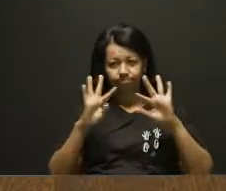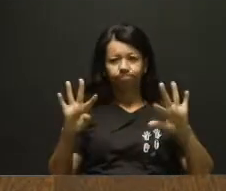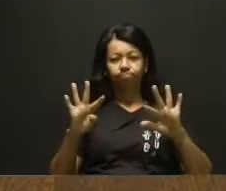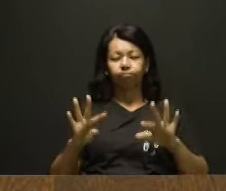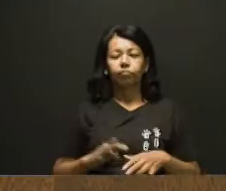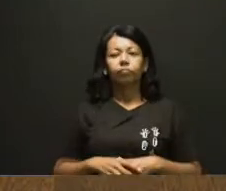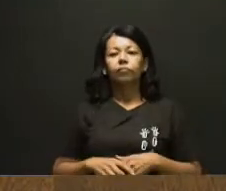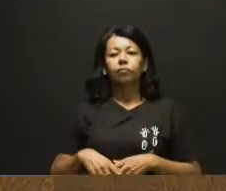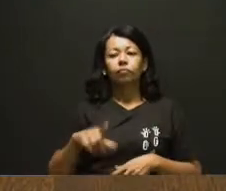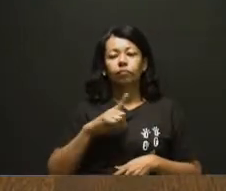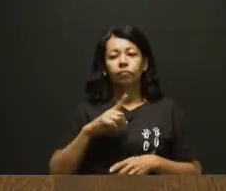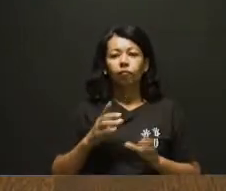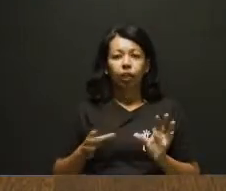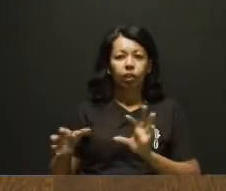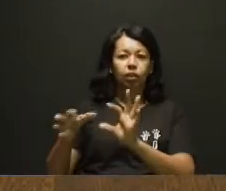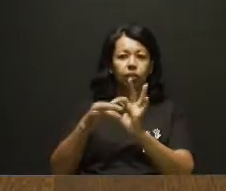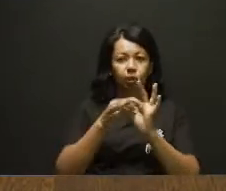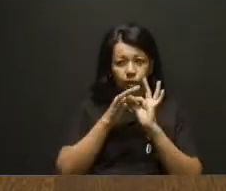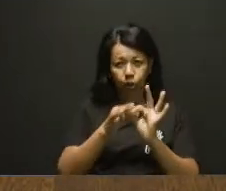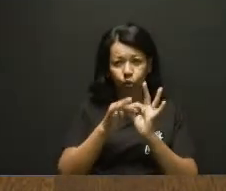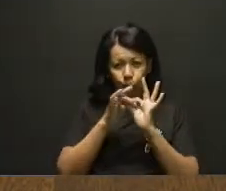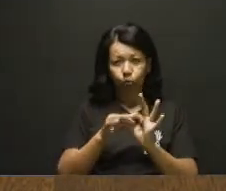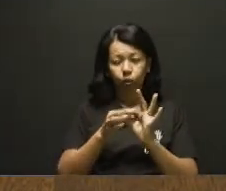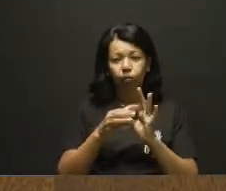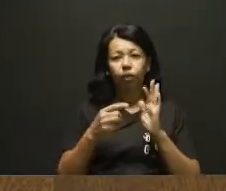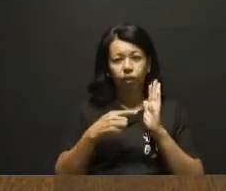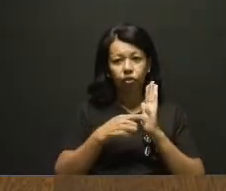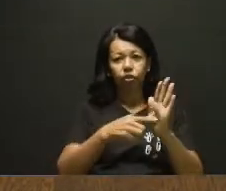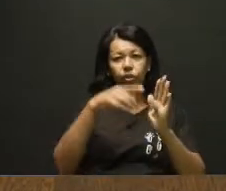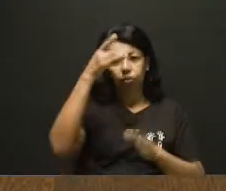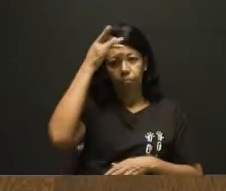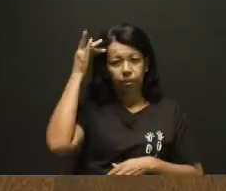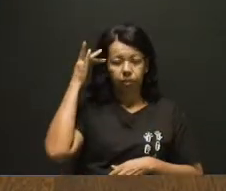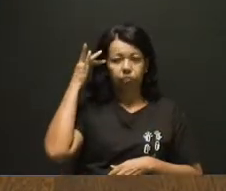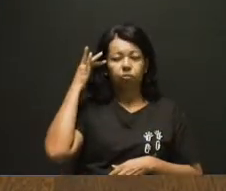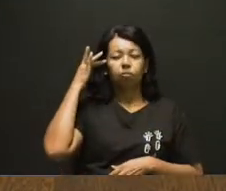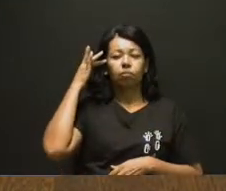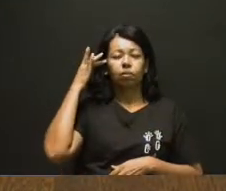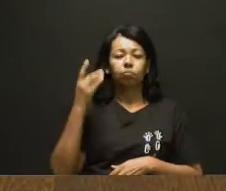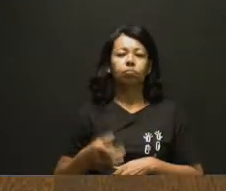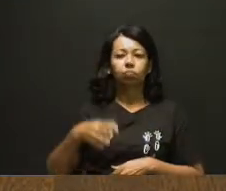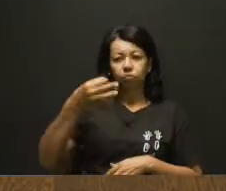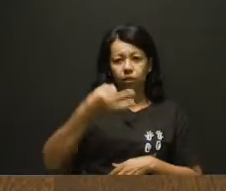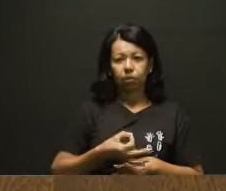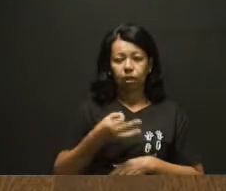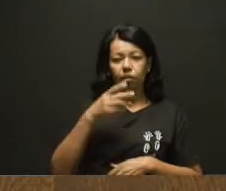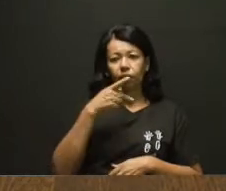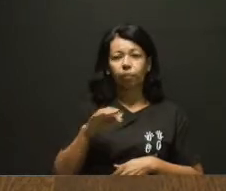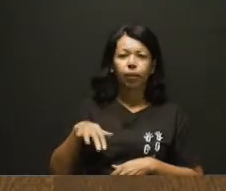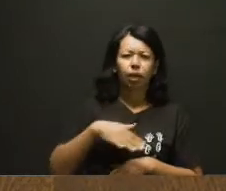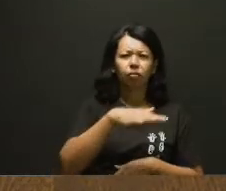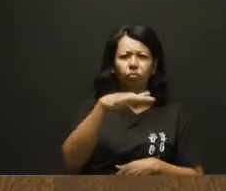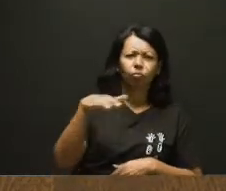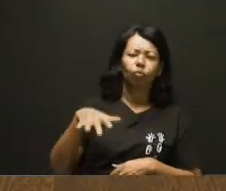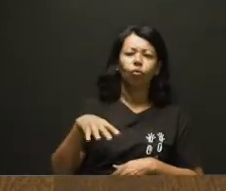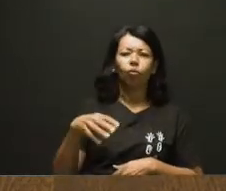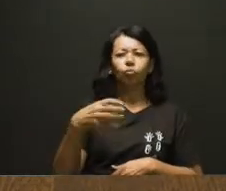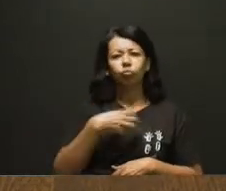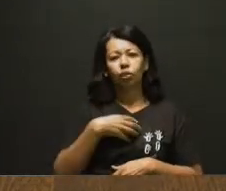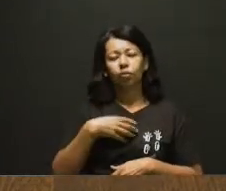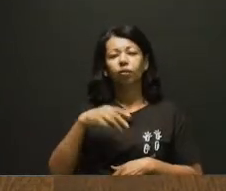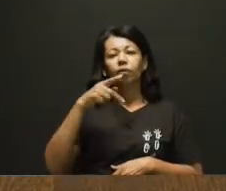que se unam efetivamente indique alguém que vocês referendo quer falar aqui pra todos os segmentos e falei aqui pra para